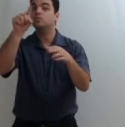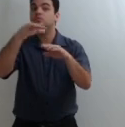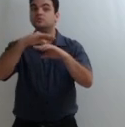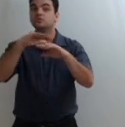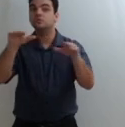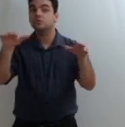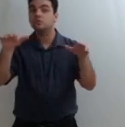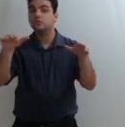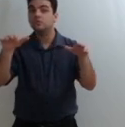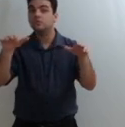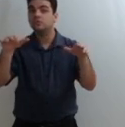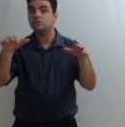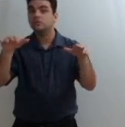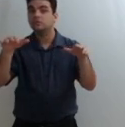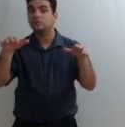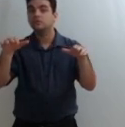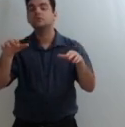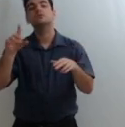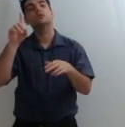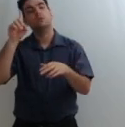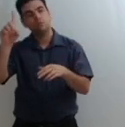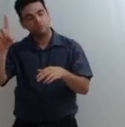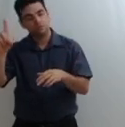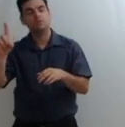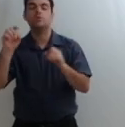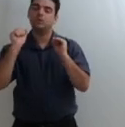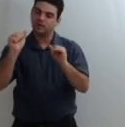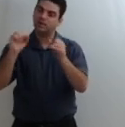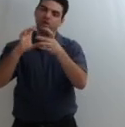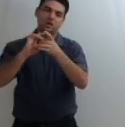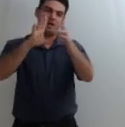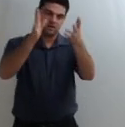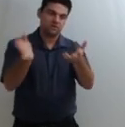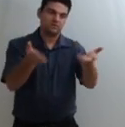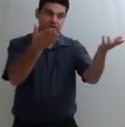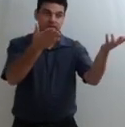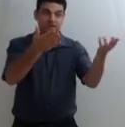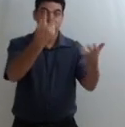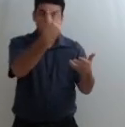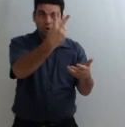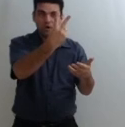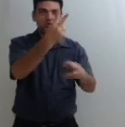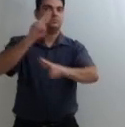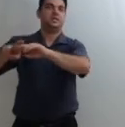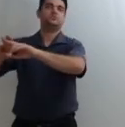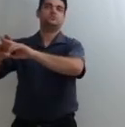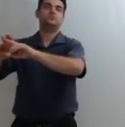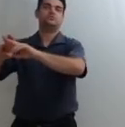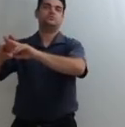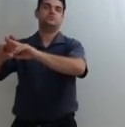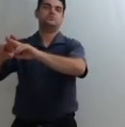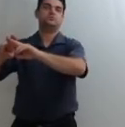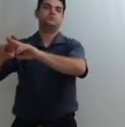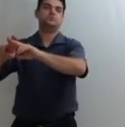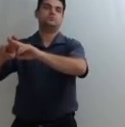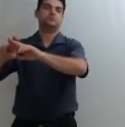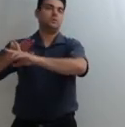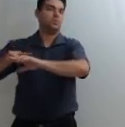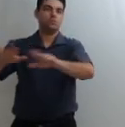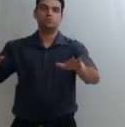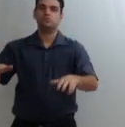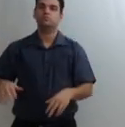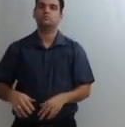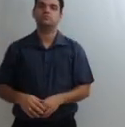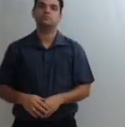Porque aí a pessoa, o paciente ou o sentenciado não se enquadraria no inciso A da questão do bom